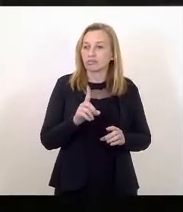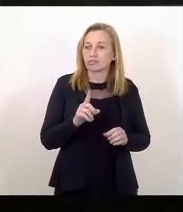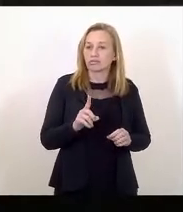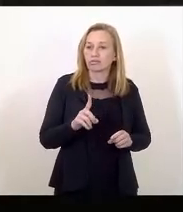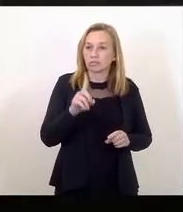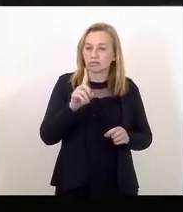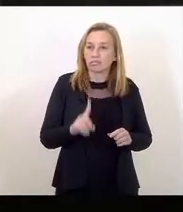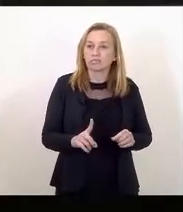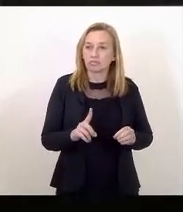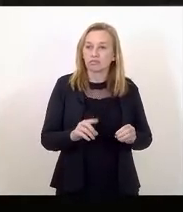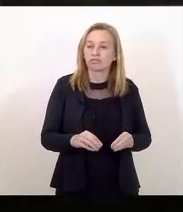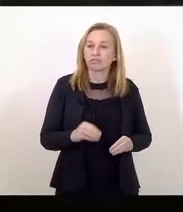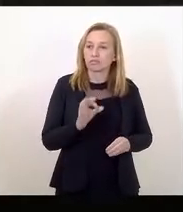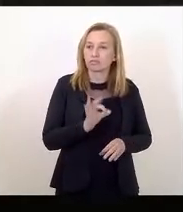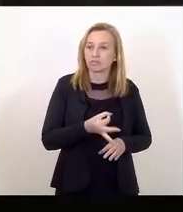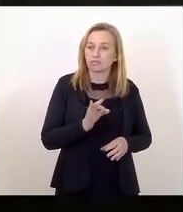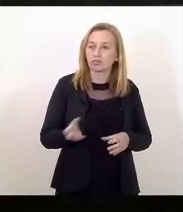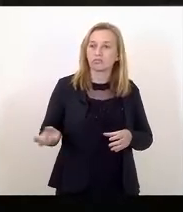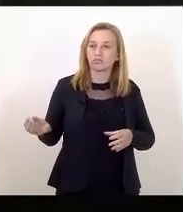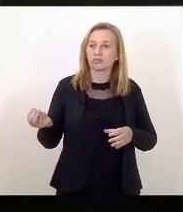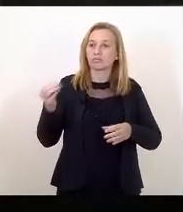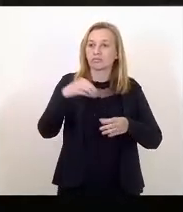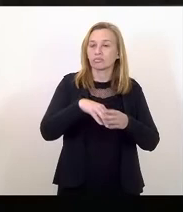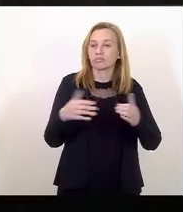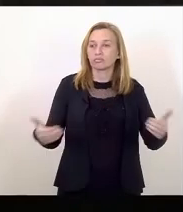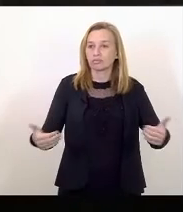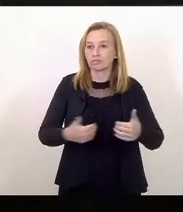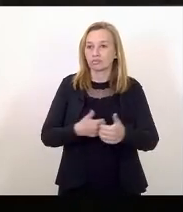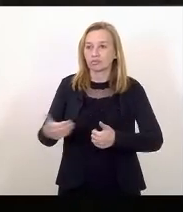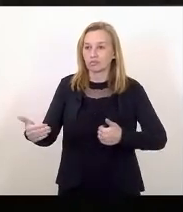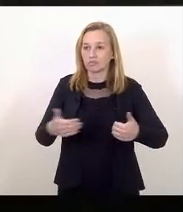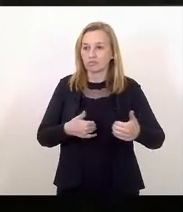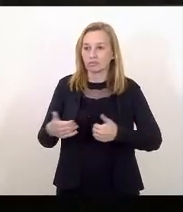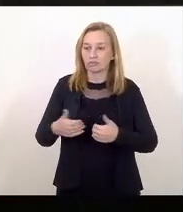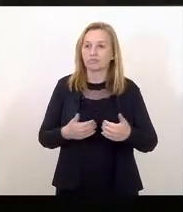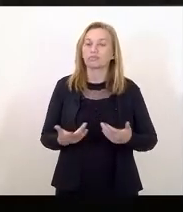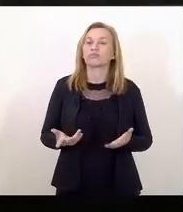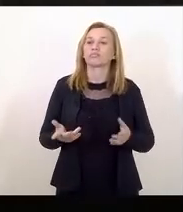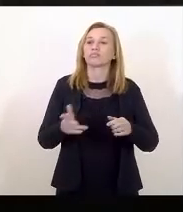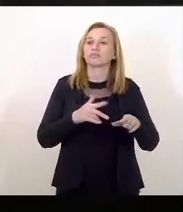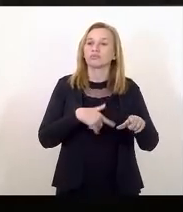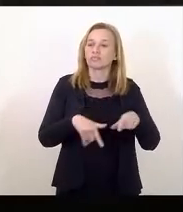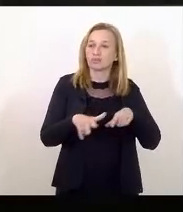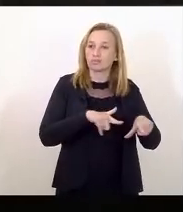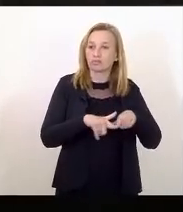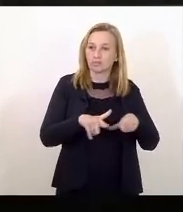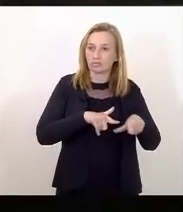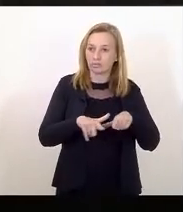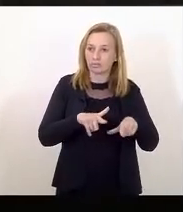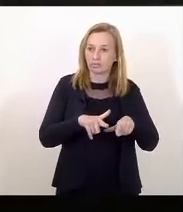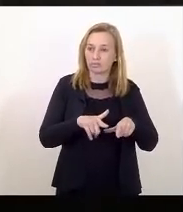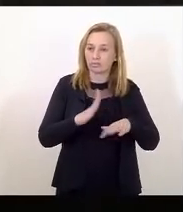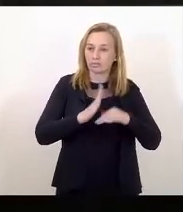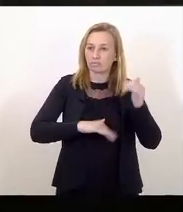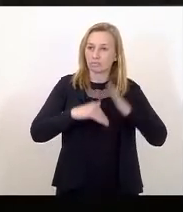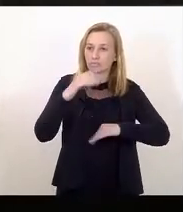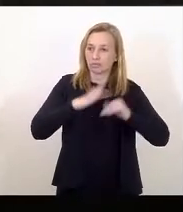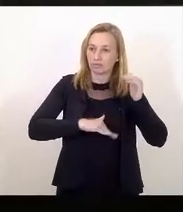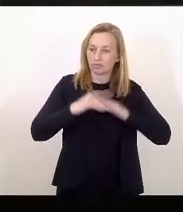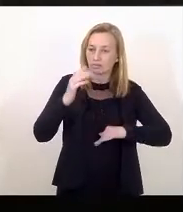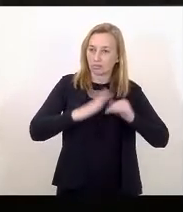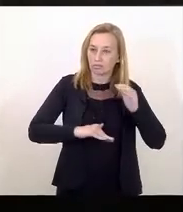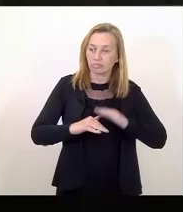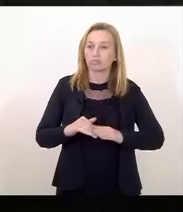inclusão dos autistas desde que habilitados para aquela tarefa profissional na questão da